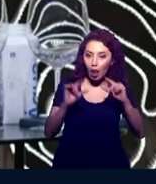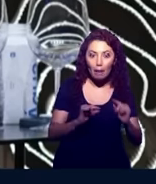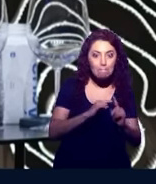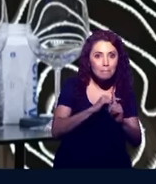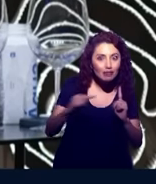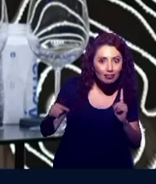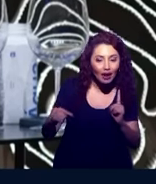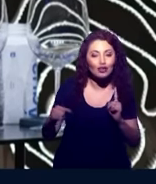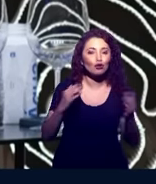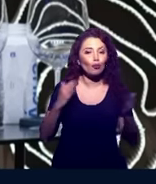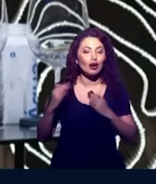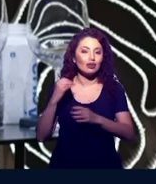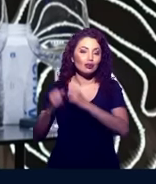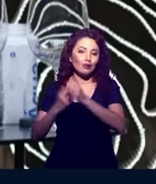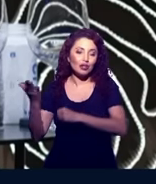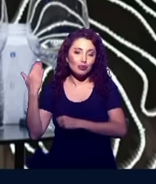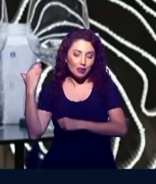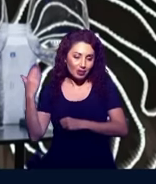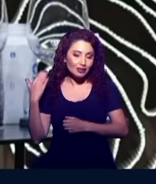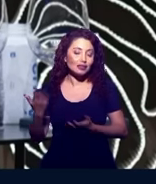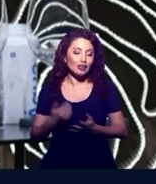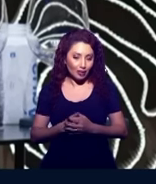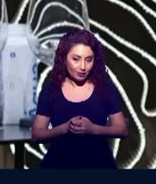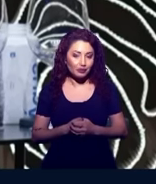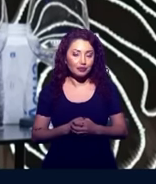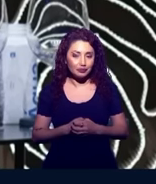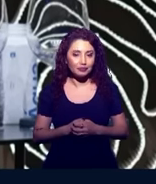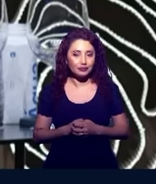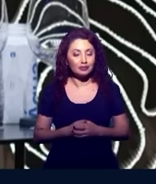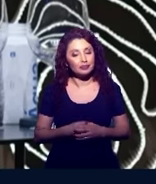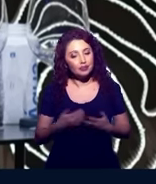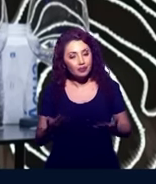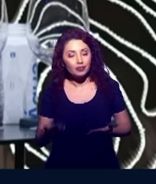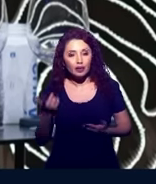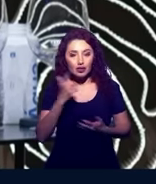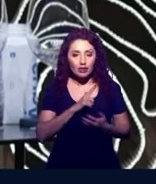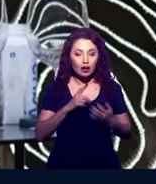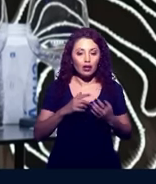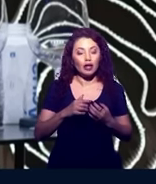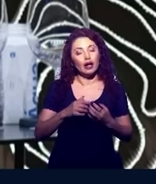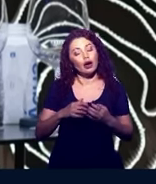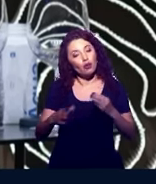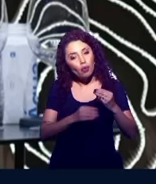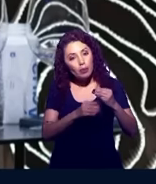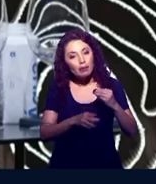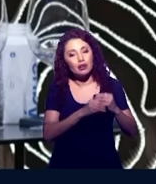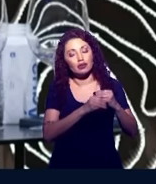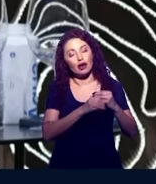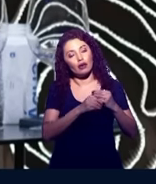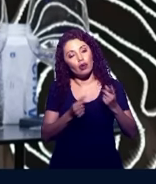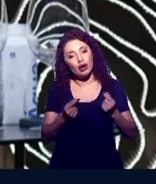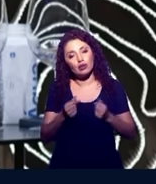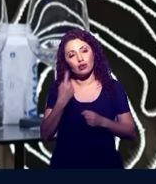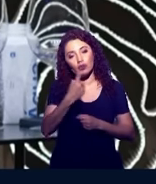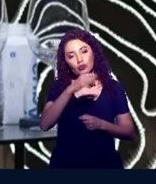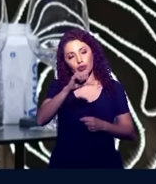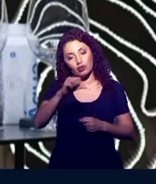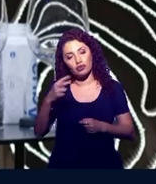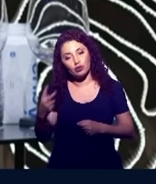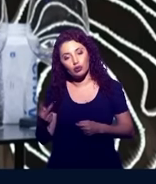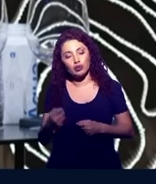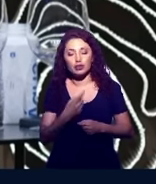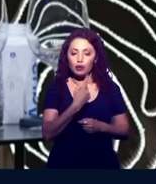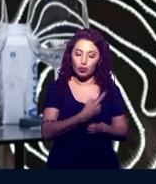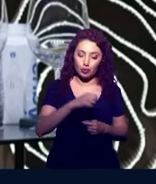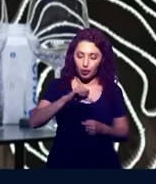artifício de baix a inflação com a as leis complementares 192 194 isso é muito relevante